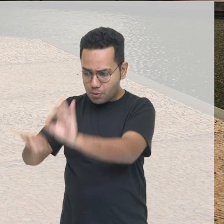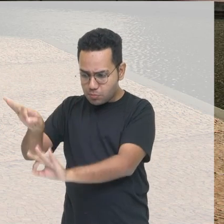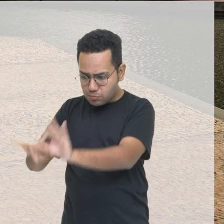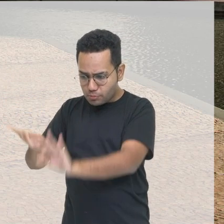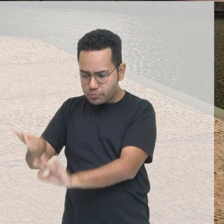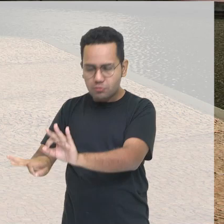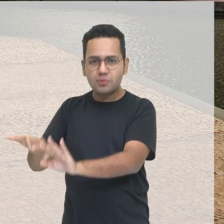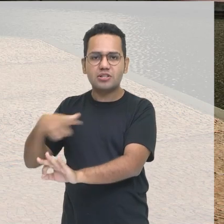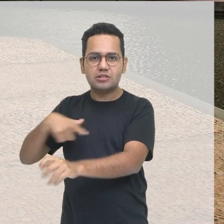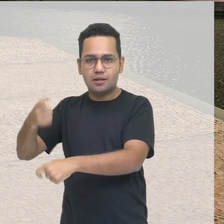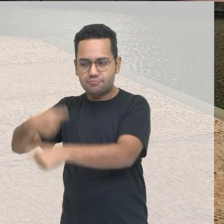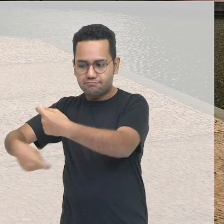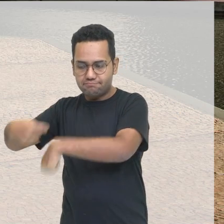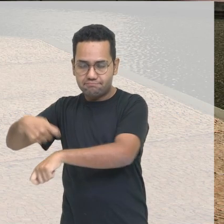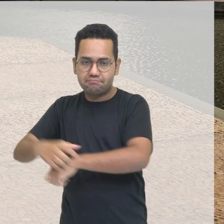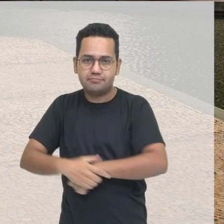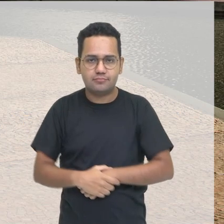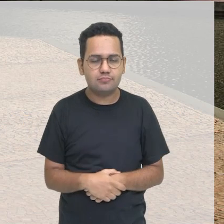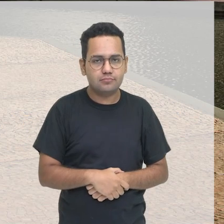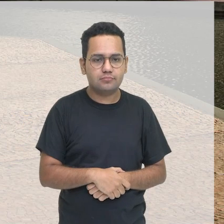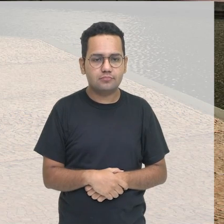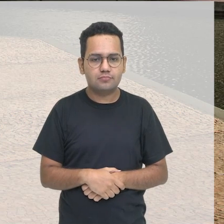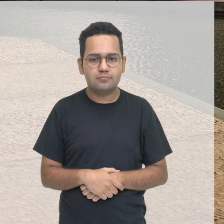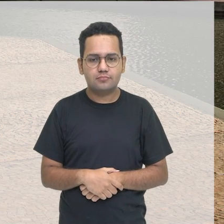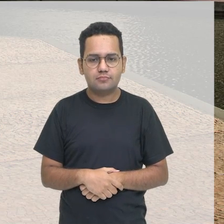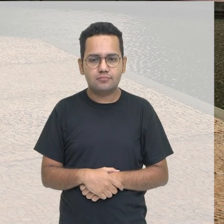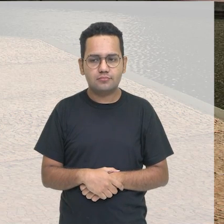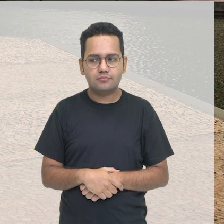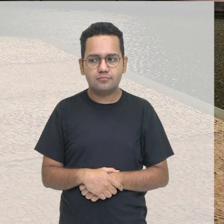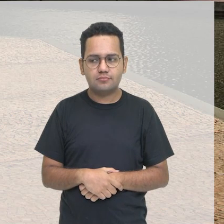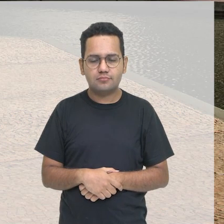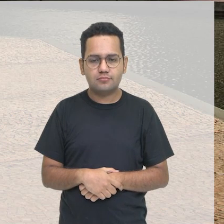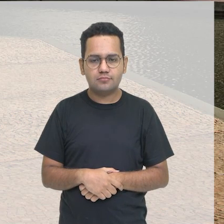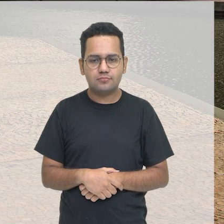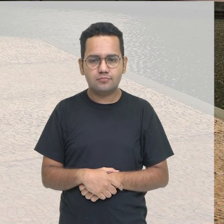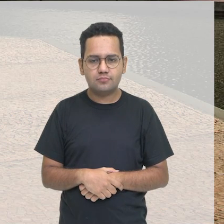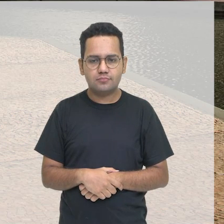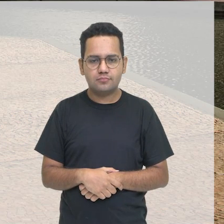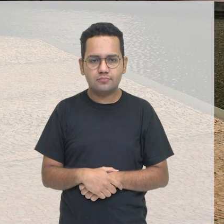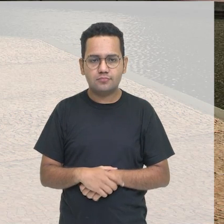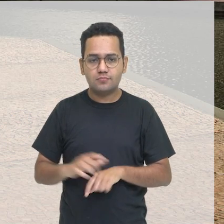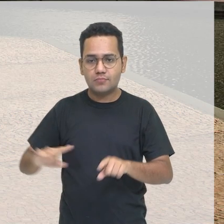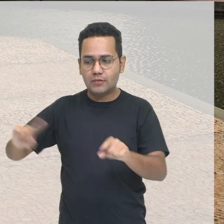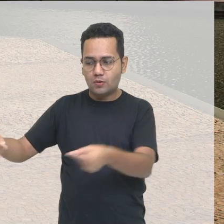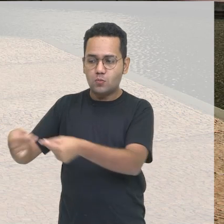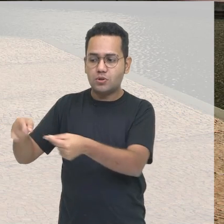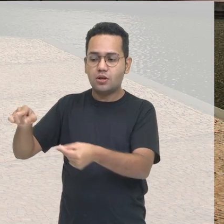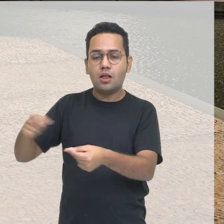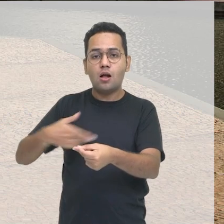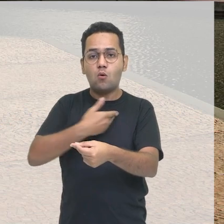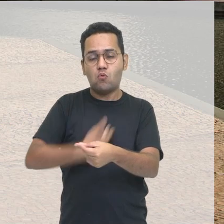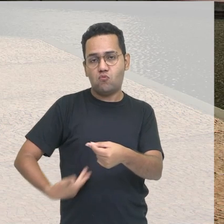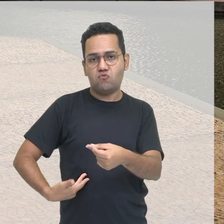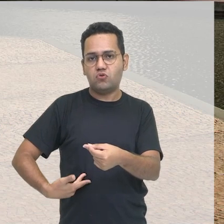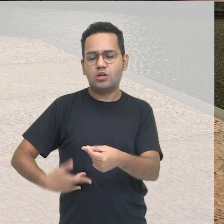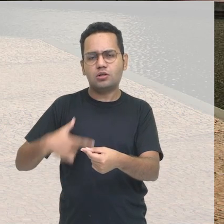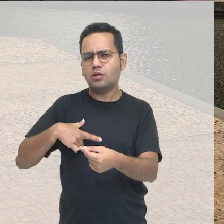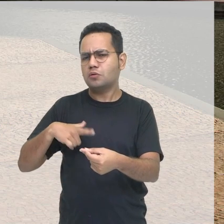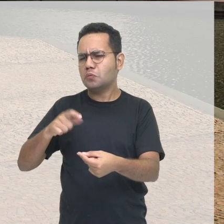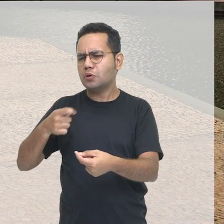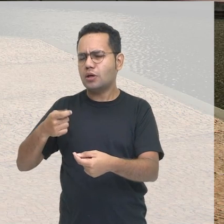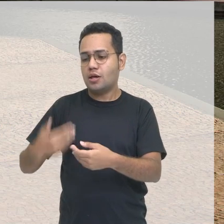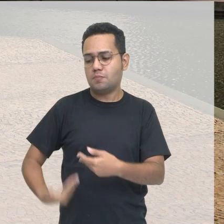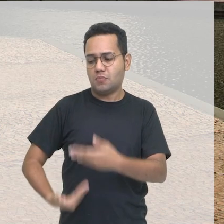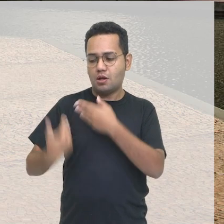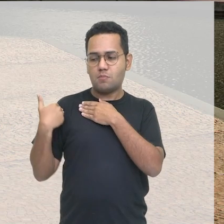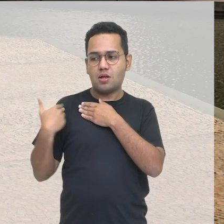jurídico, né, administrativo, que compõe ali o governo, que tem o poder de